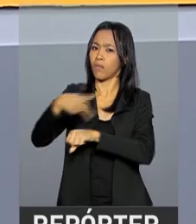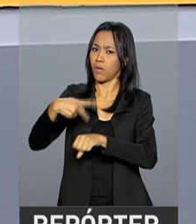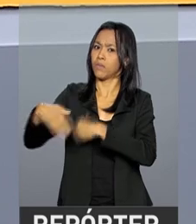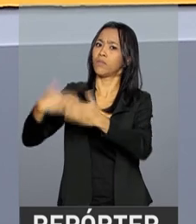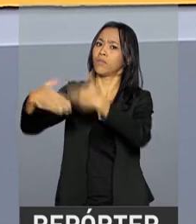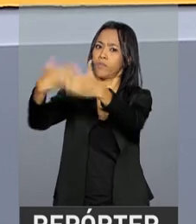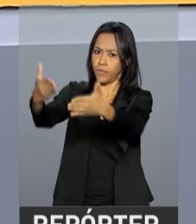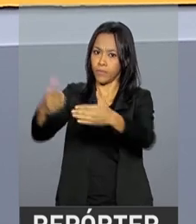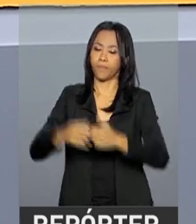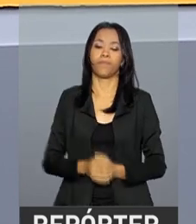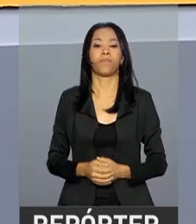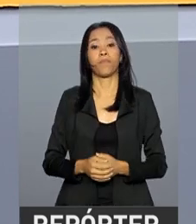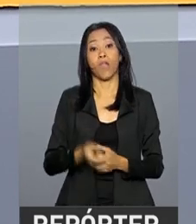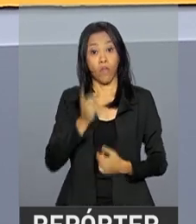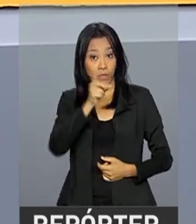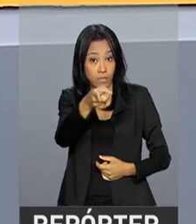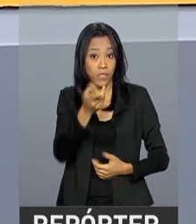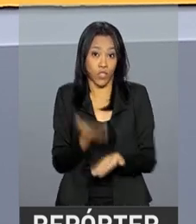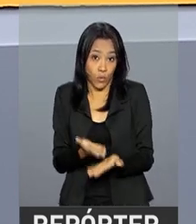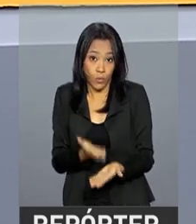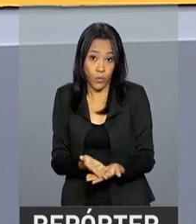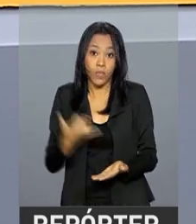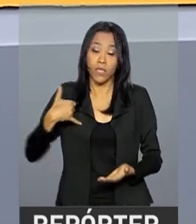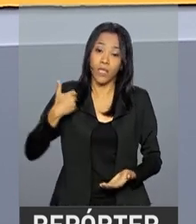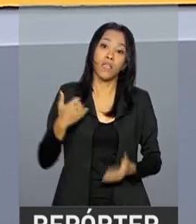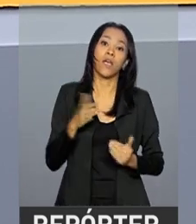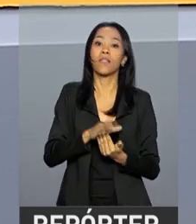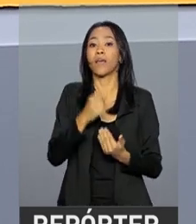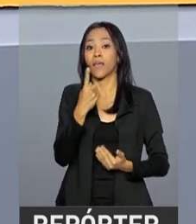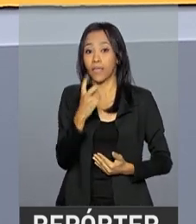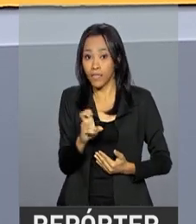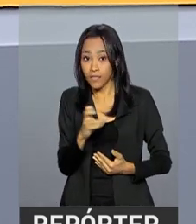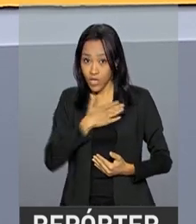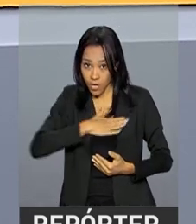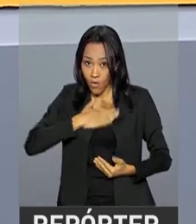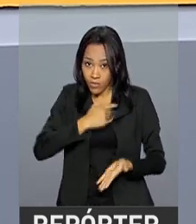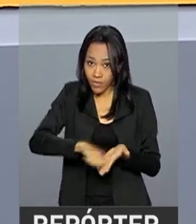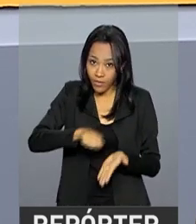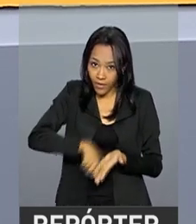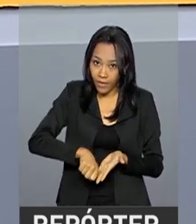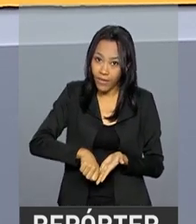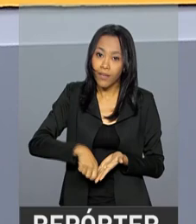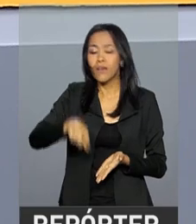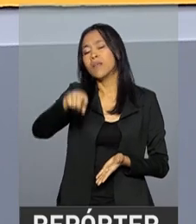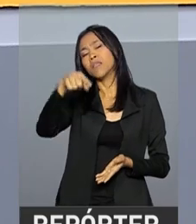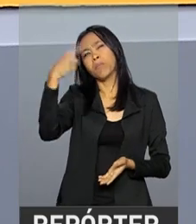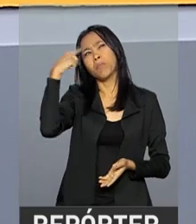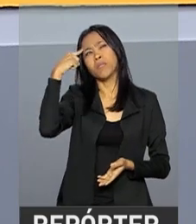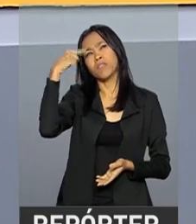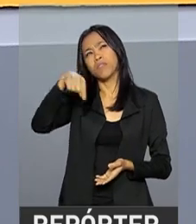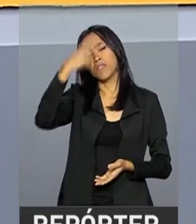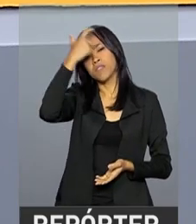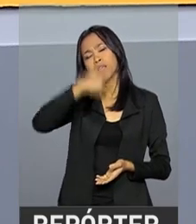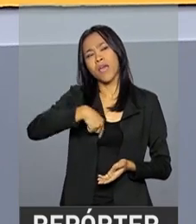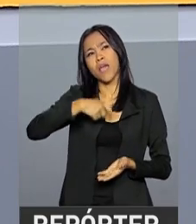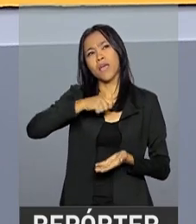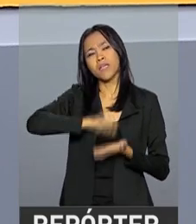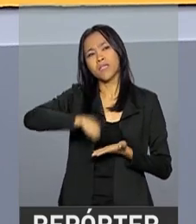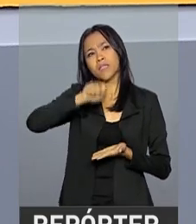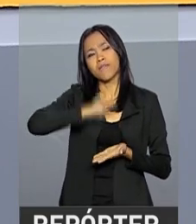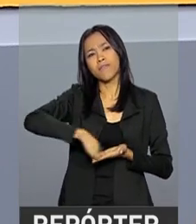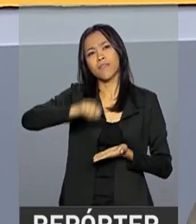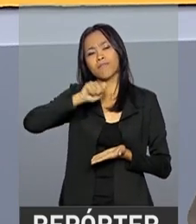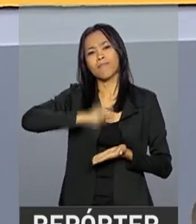você é estudante tem até 15 anos e gosta de escrever então imagine que você é uma carta que viaja no tempo